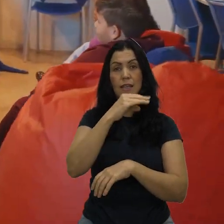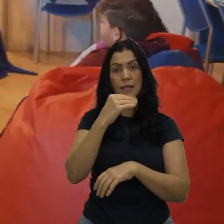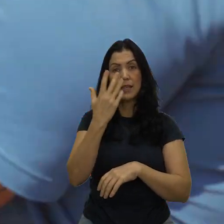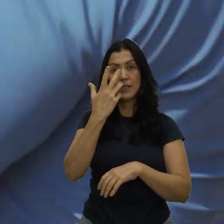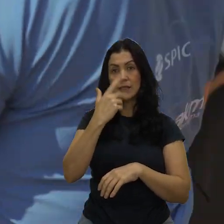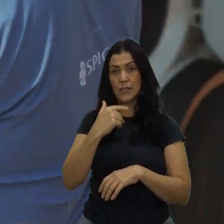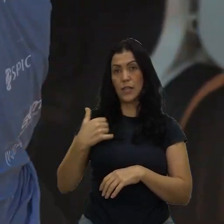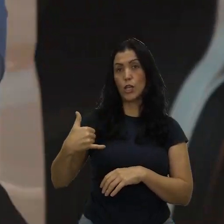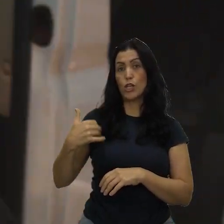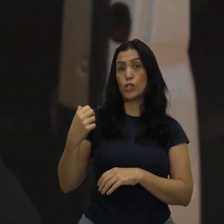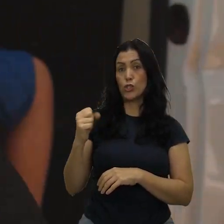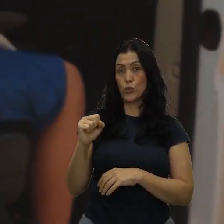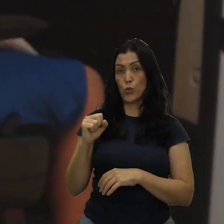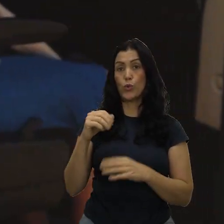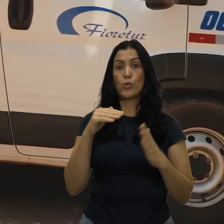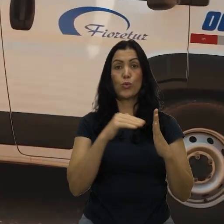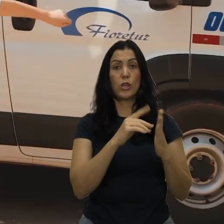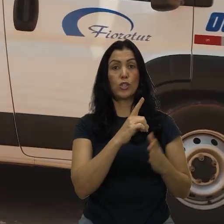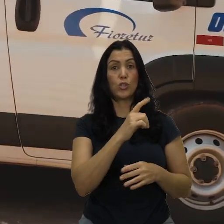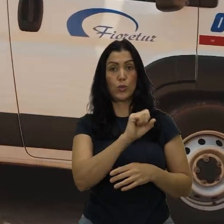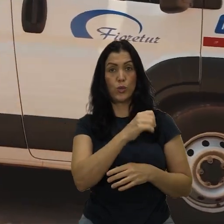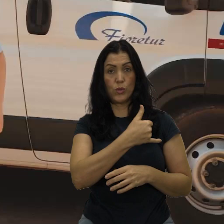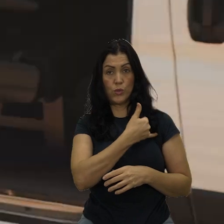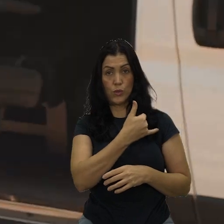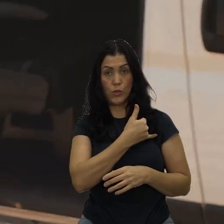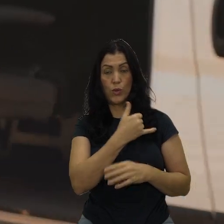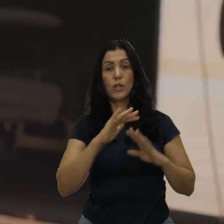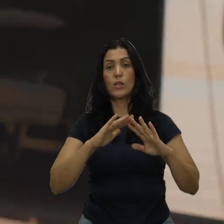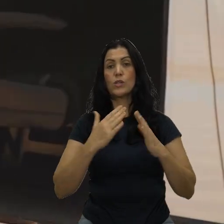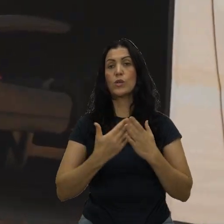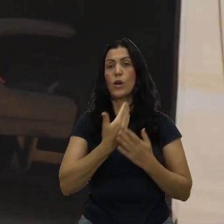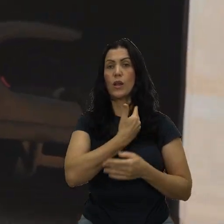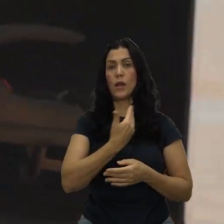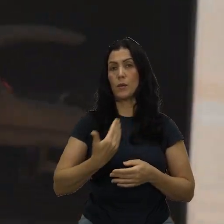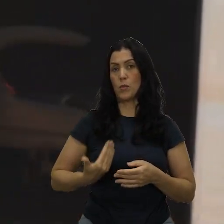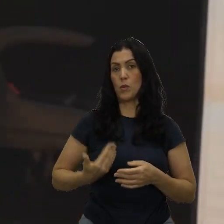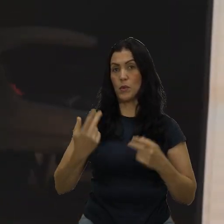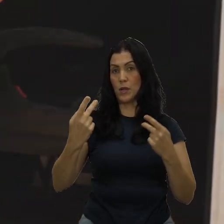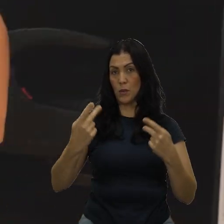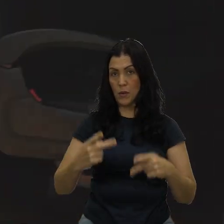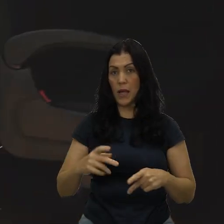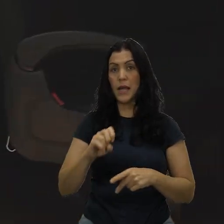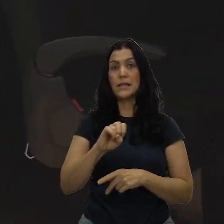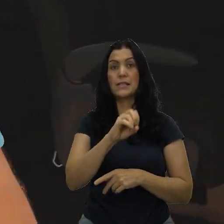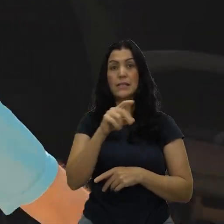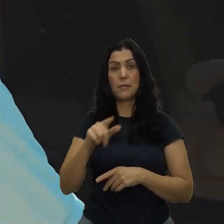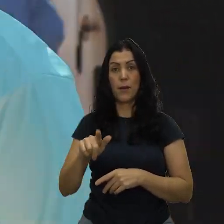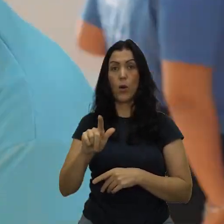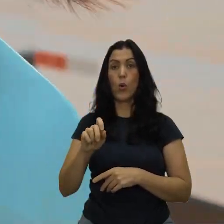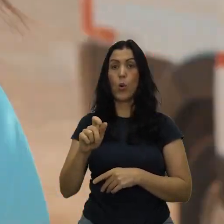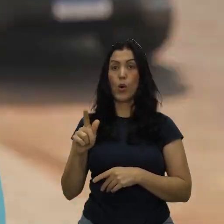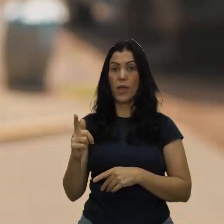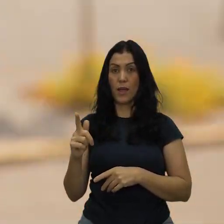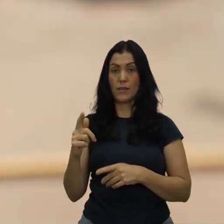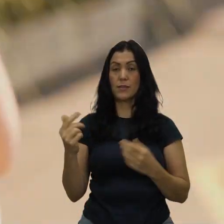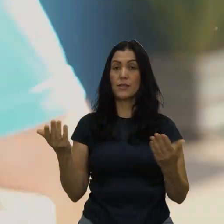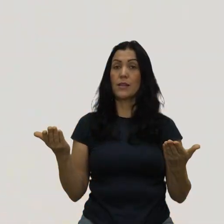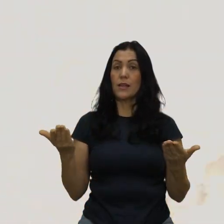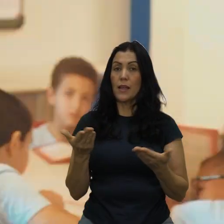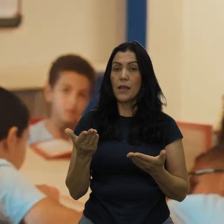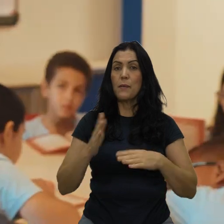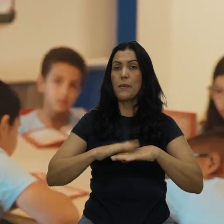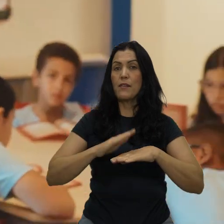e adolescentes de 8 a 18 anos de escolas públicas de São Simão de Goiás e região